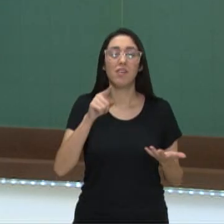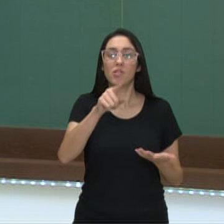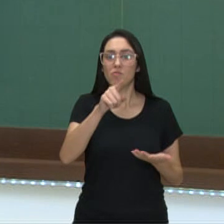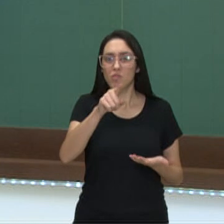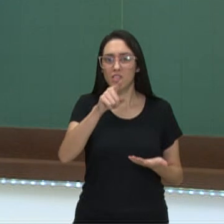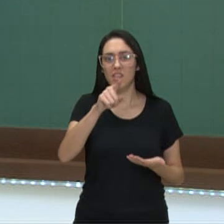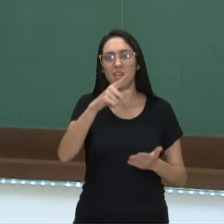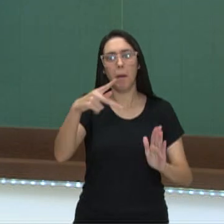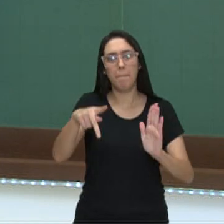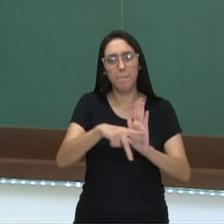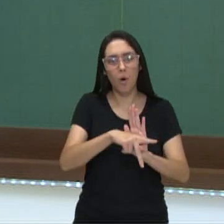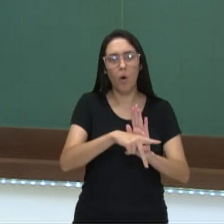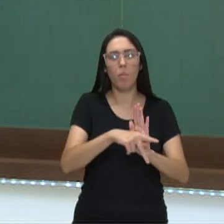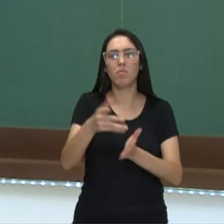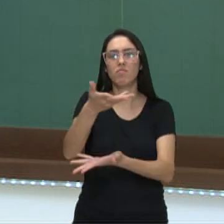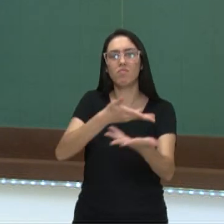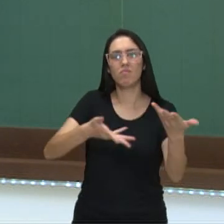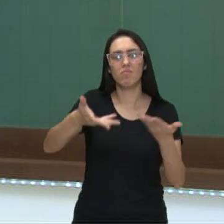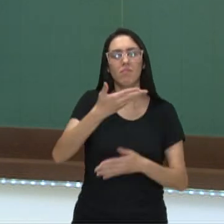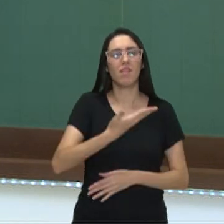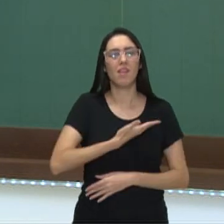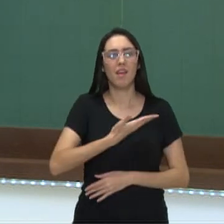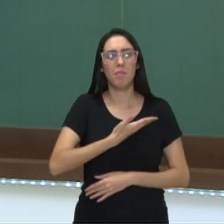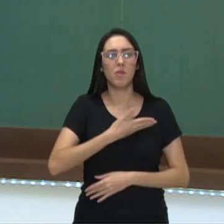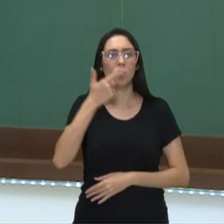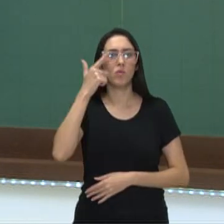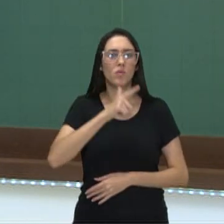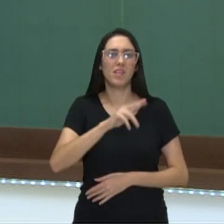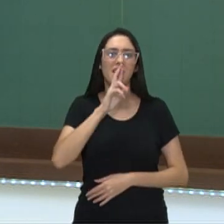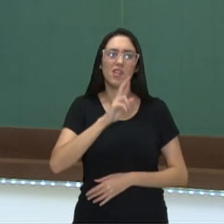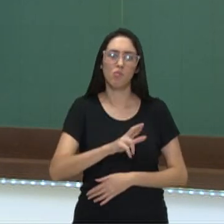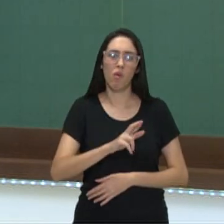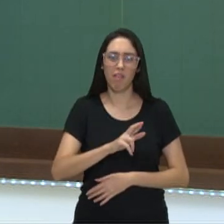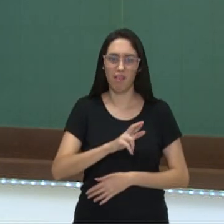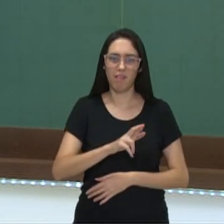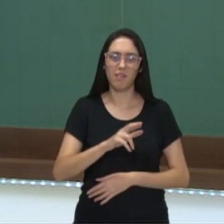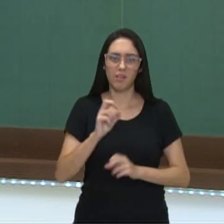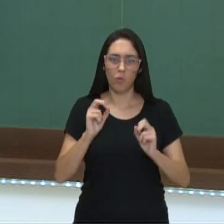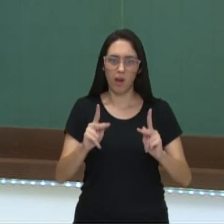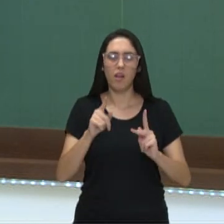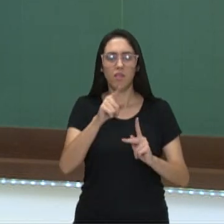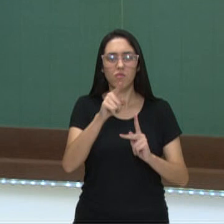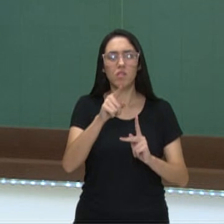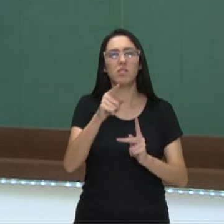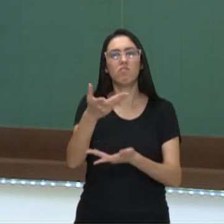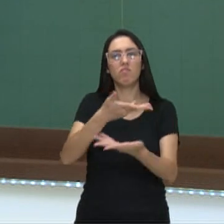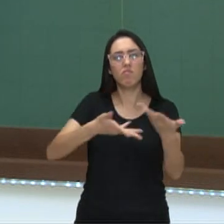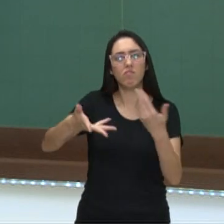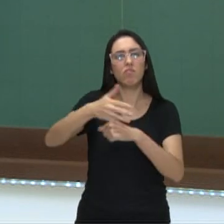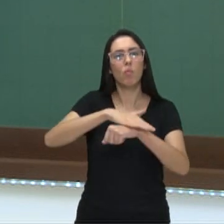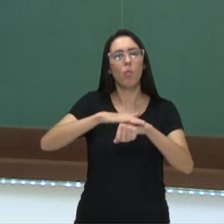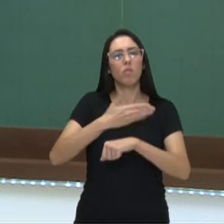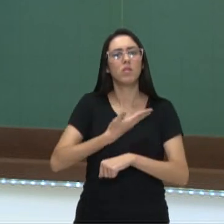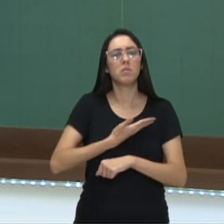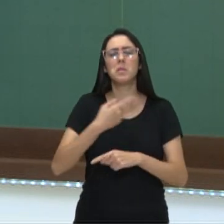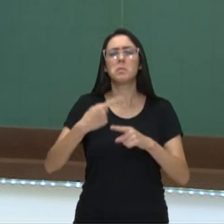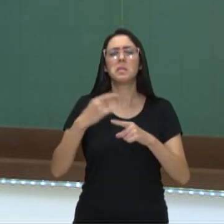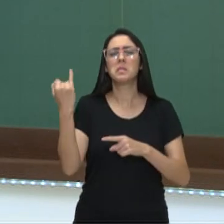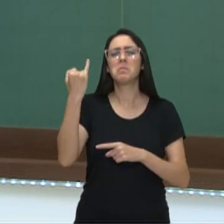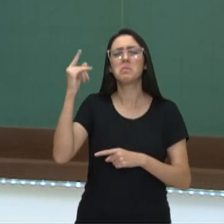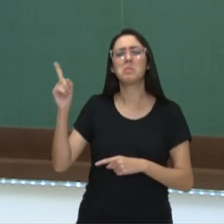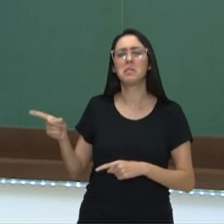aí, faça uma interação com os seus colegas. Comente com os seus colegas qual a importância desses